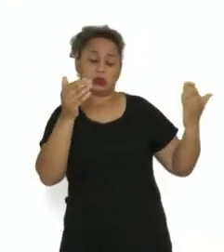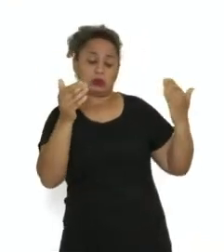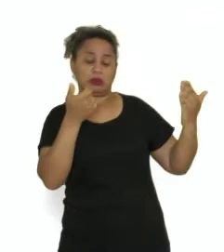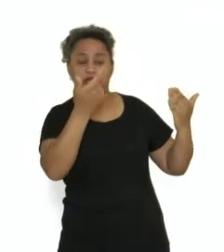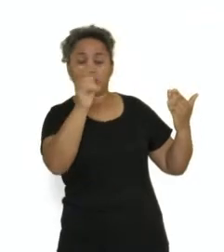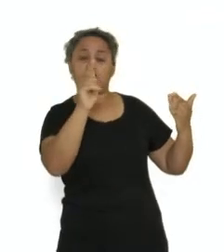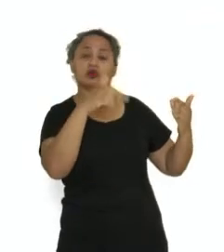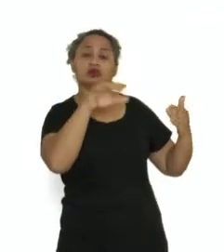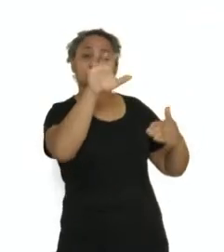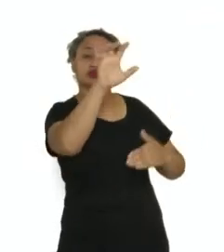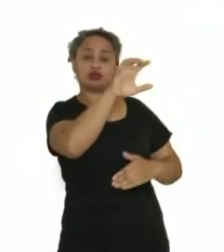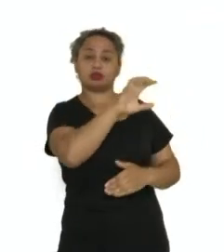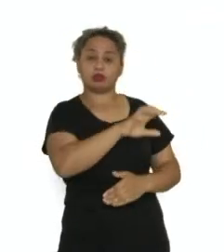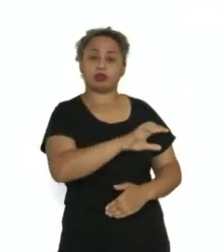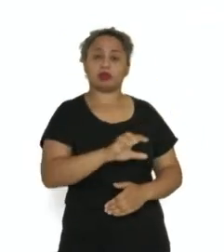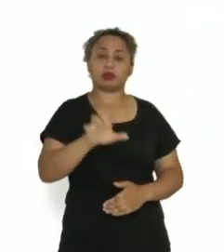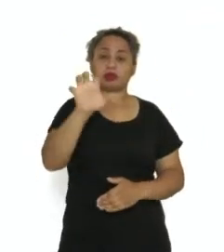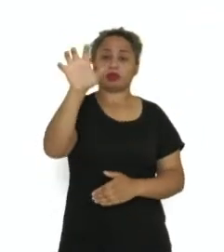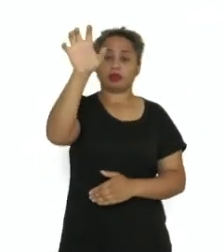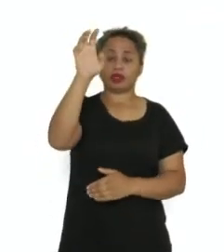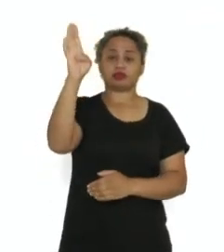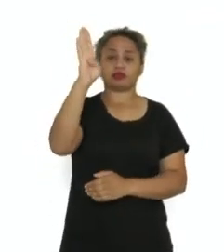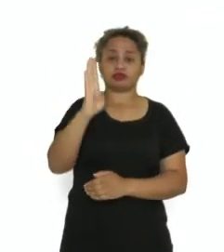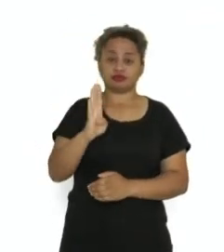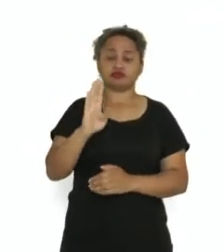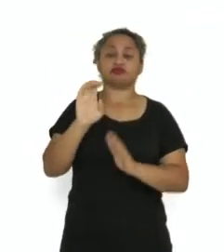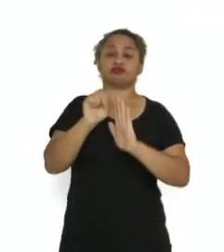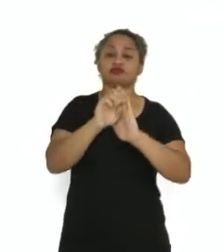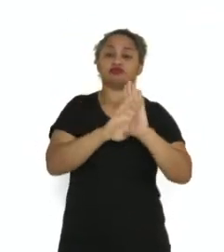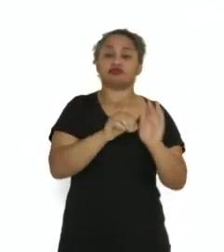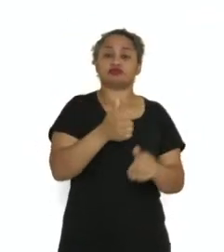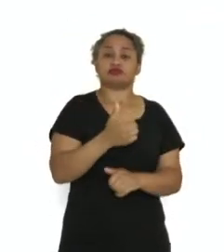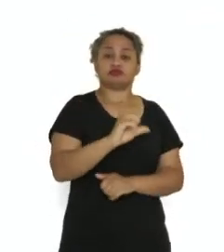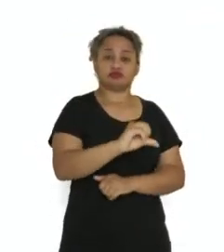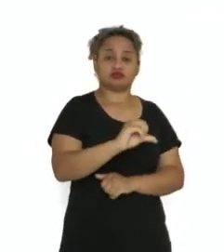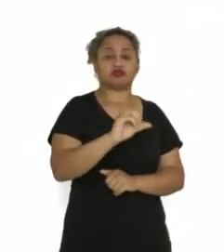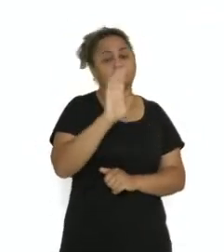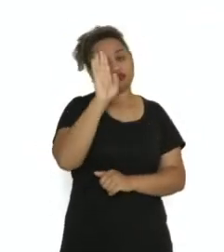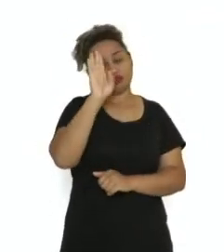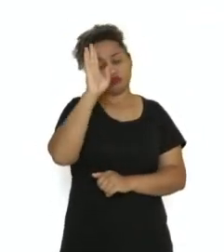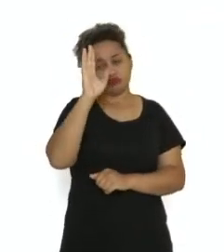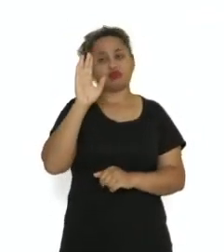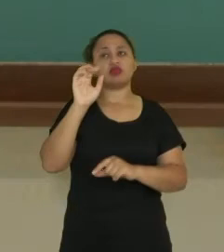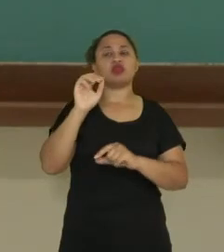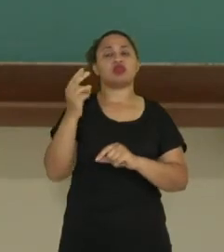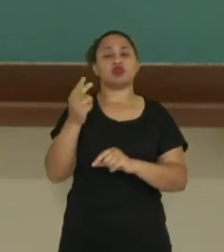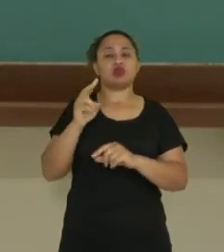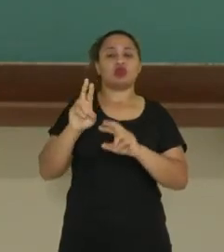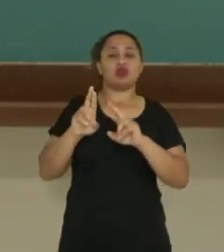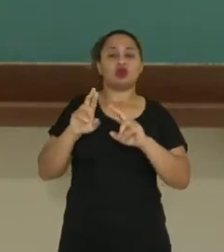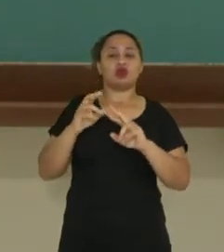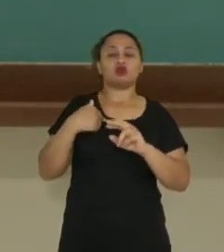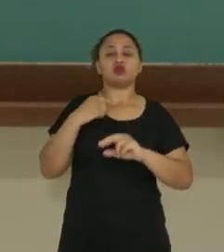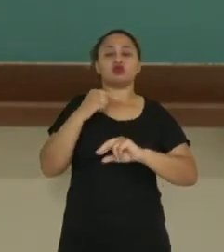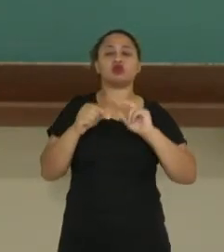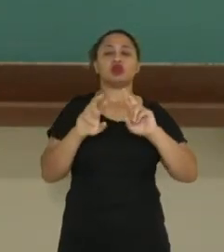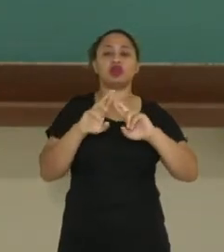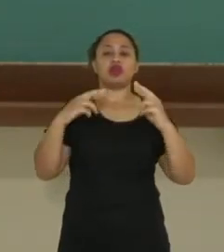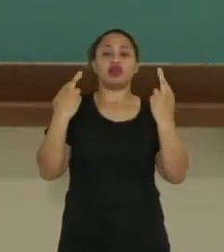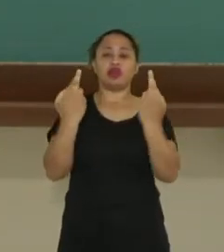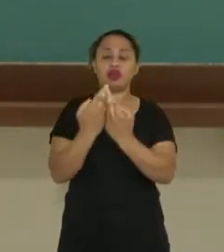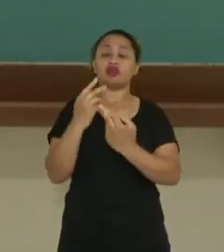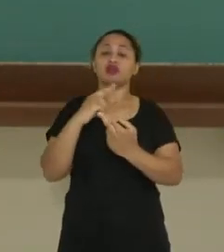outras regiões do Brasil. No século XIX, principalmente no segundo reinado, houve o incentivo